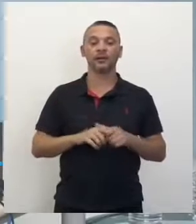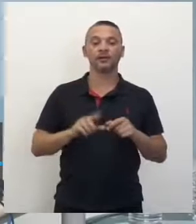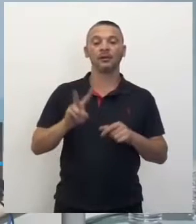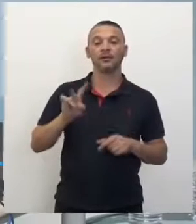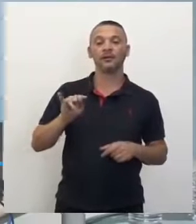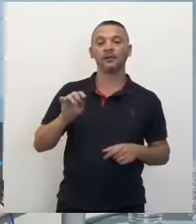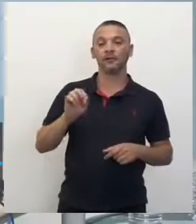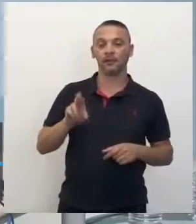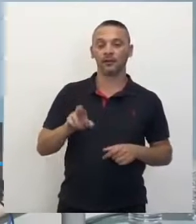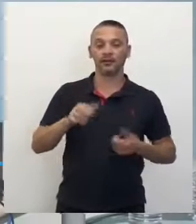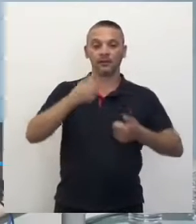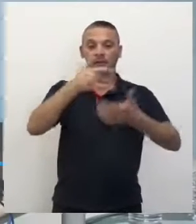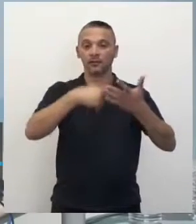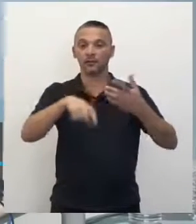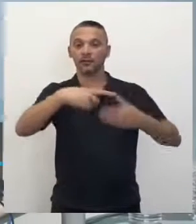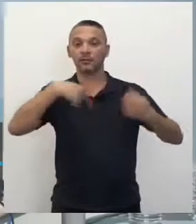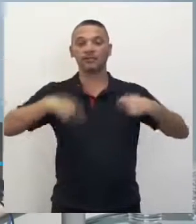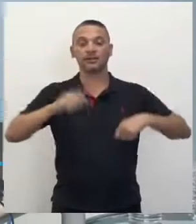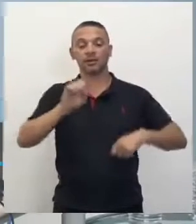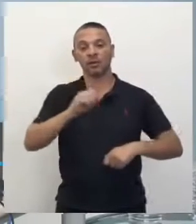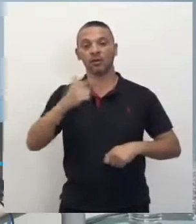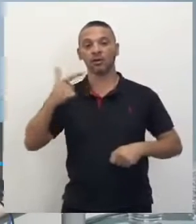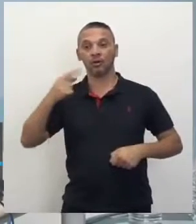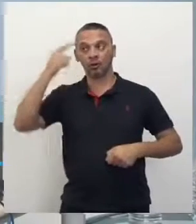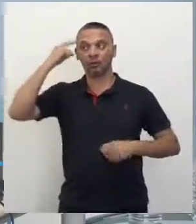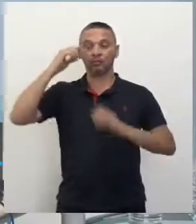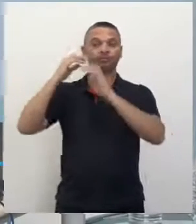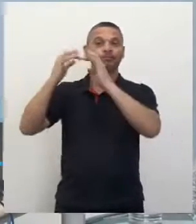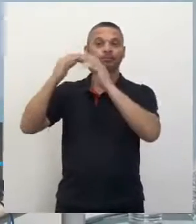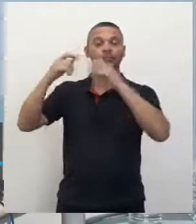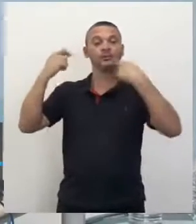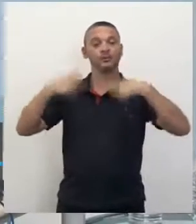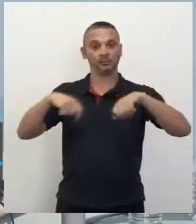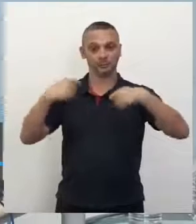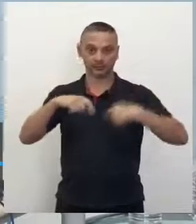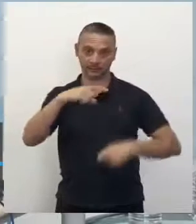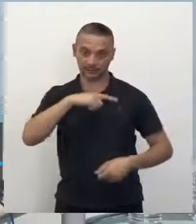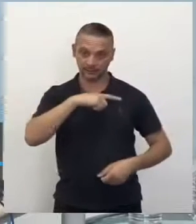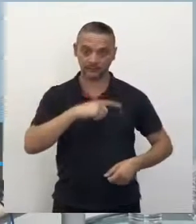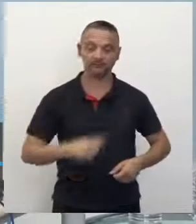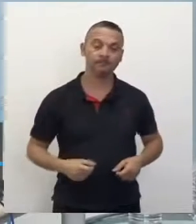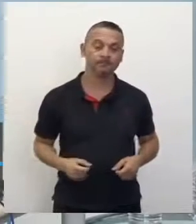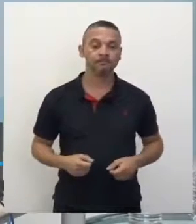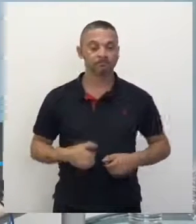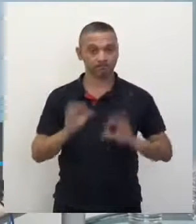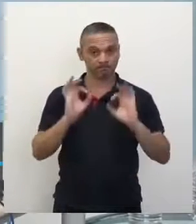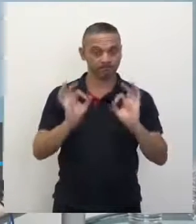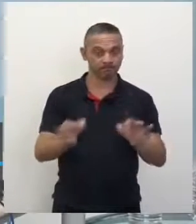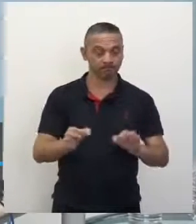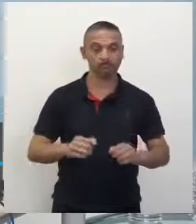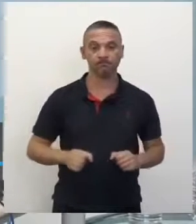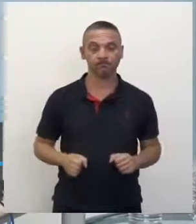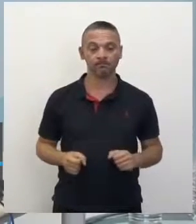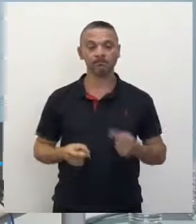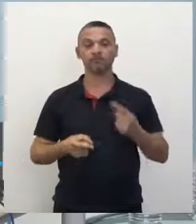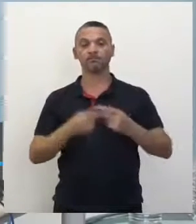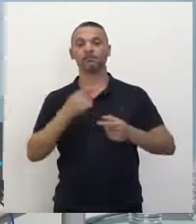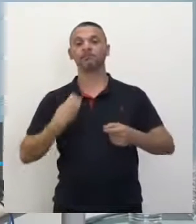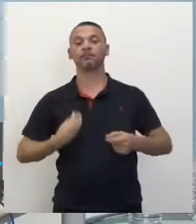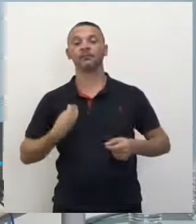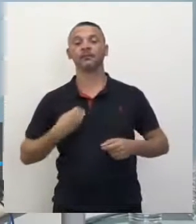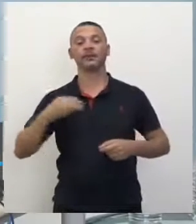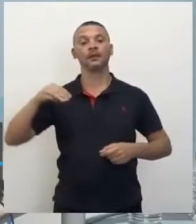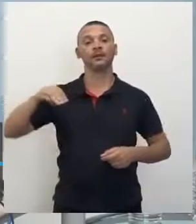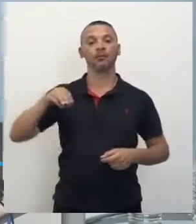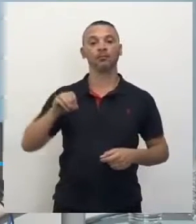Vitor Araújo, que escreveu: a gente precisa de oxigênio no cérebro. Isso aí. Muito bem, tá certo, a primeira participação aqui foi a